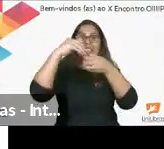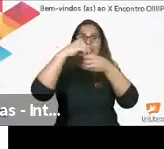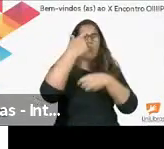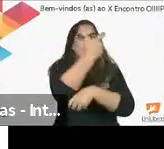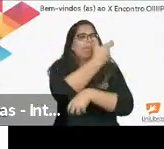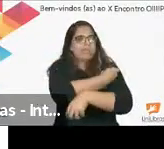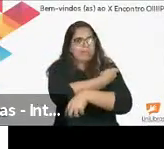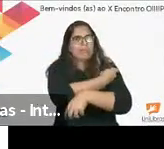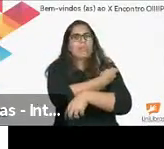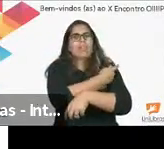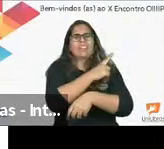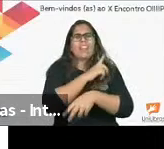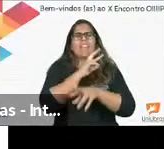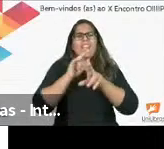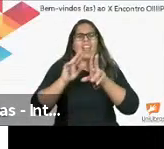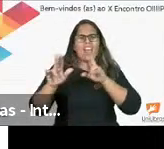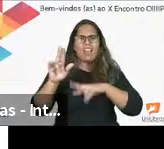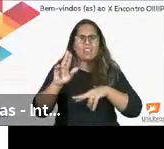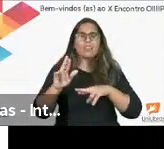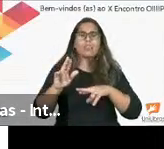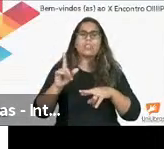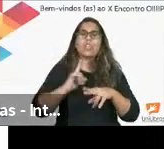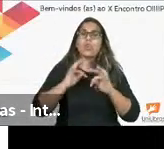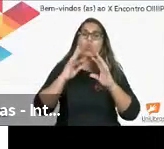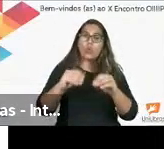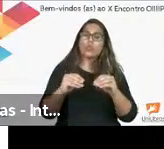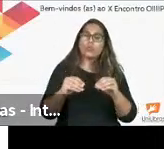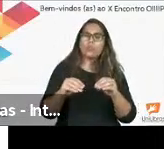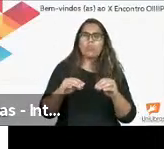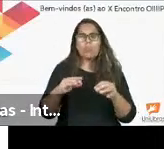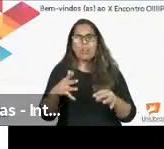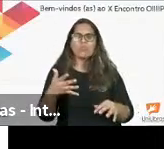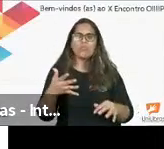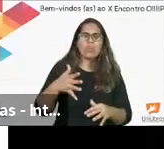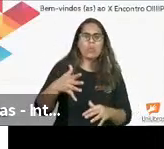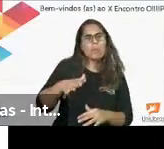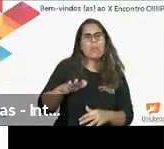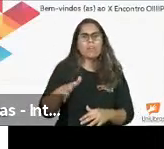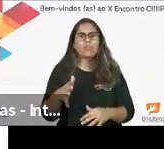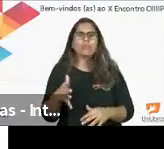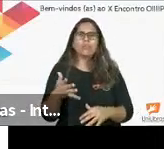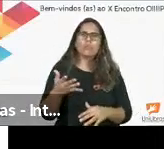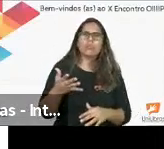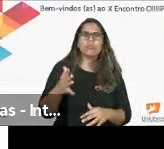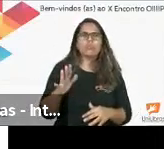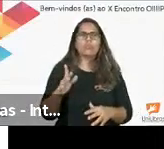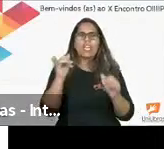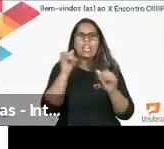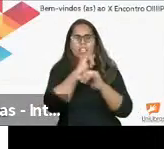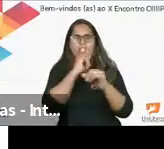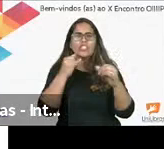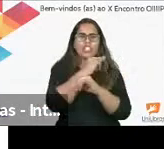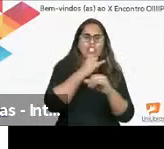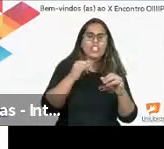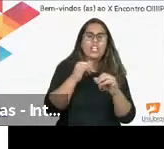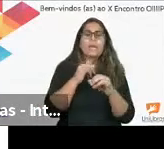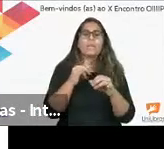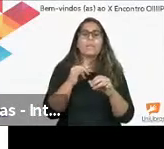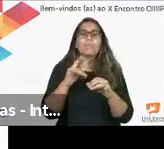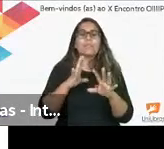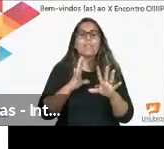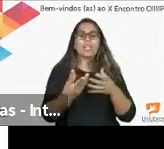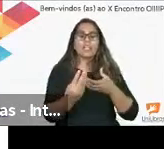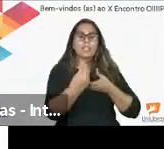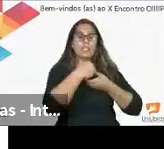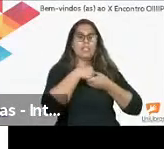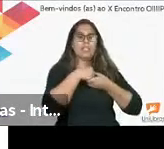São milhares de globulinas que todas elas, mais ou menos, com mais ou menos energia de combinação, se ligam ao